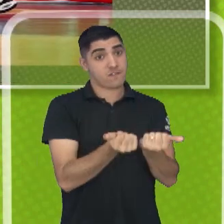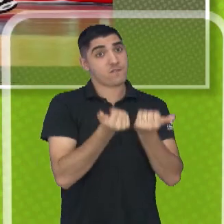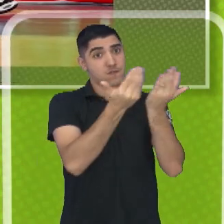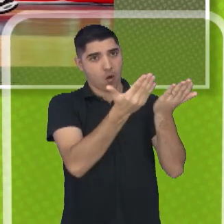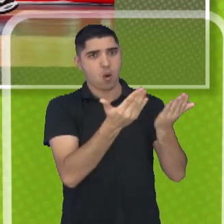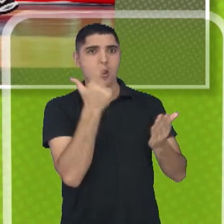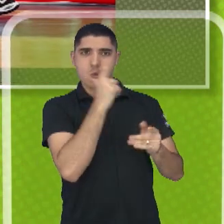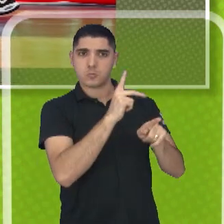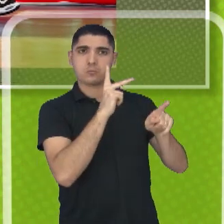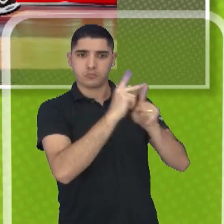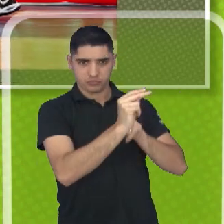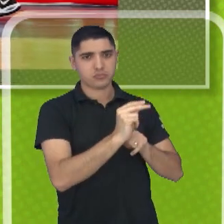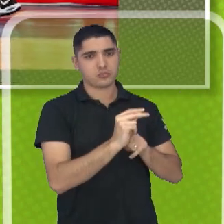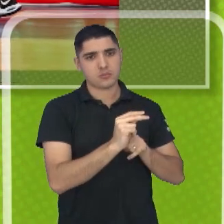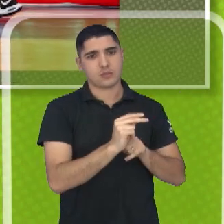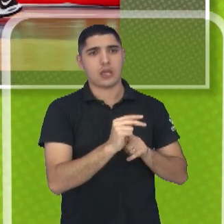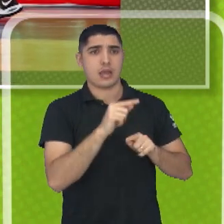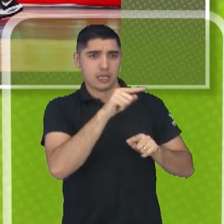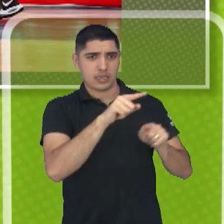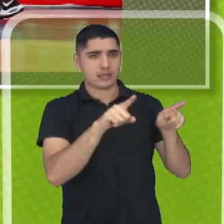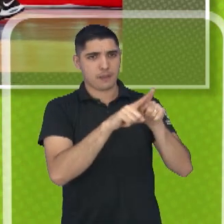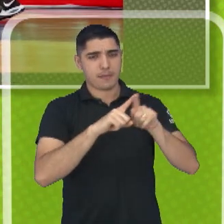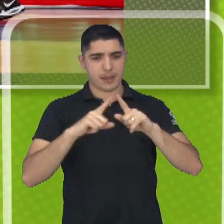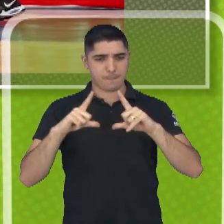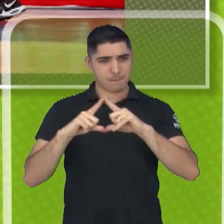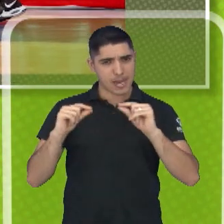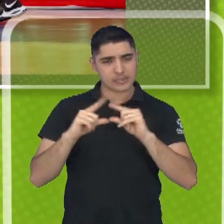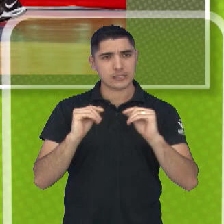né? Para um adversário direto ali